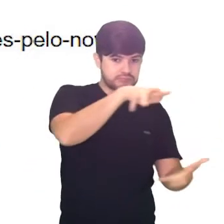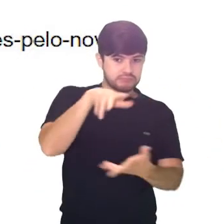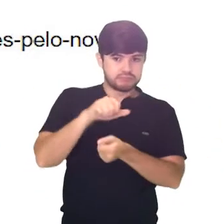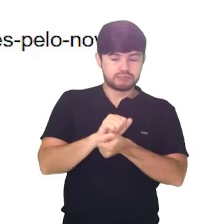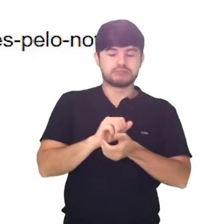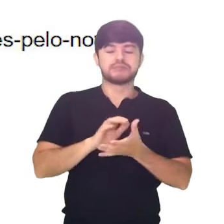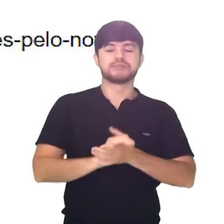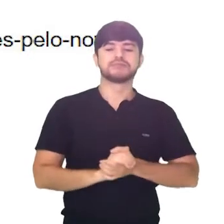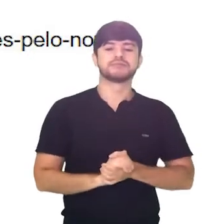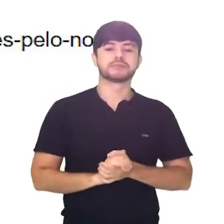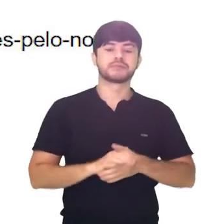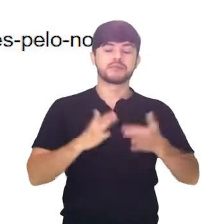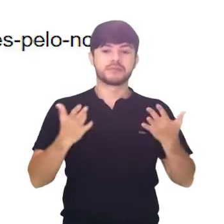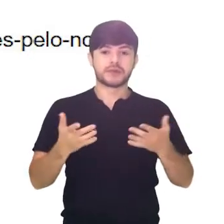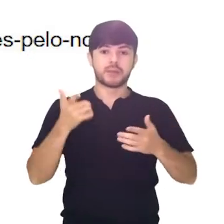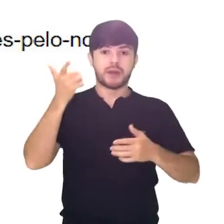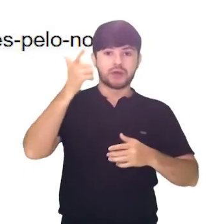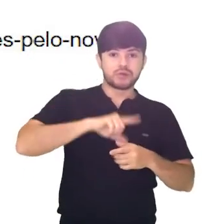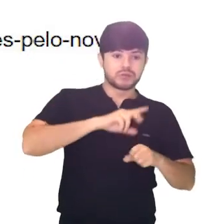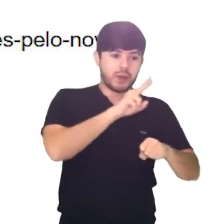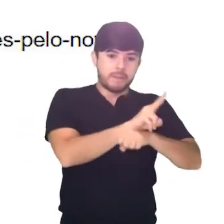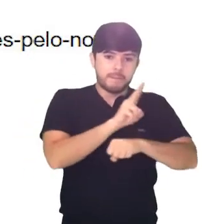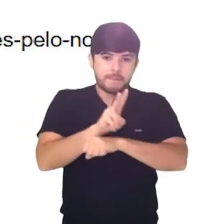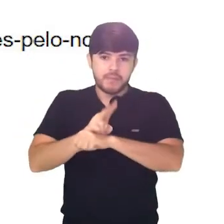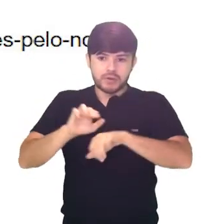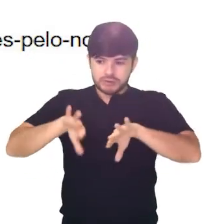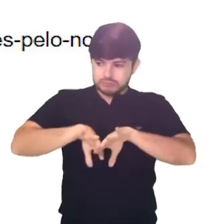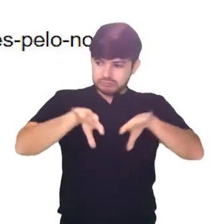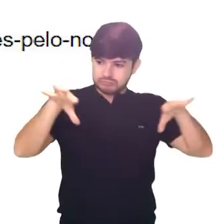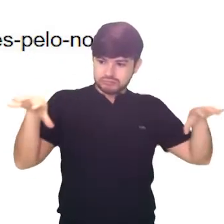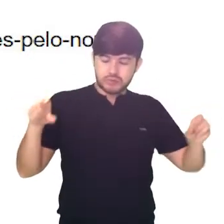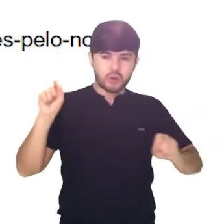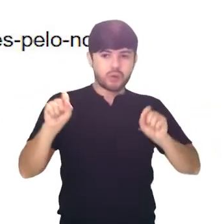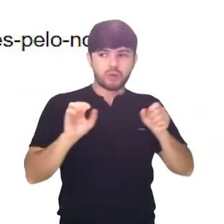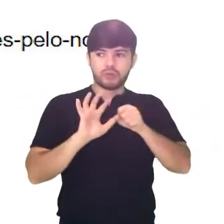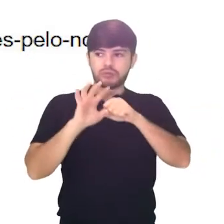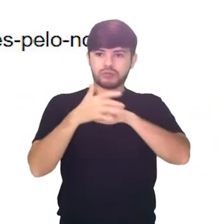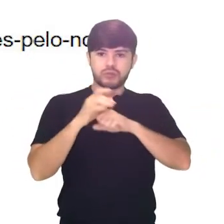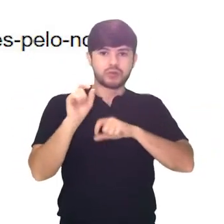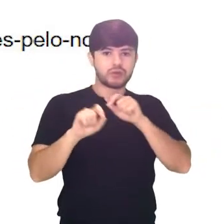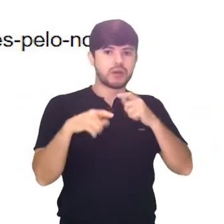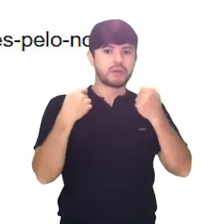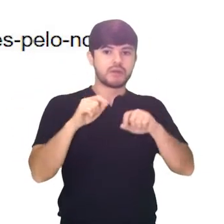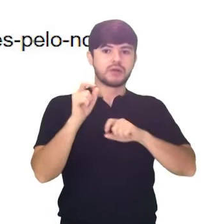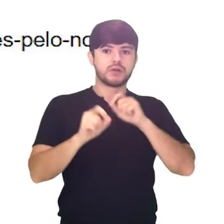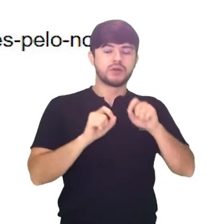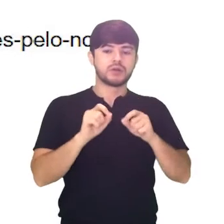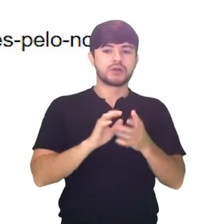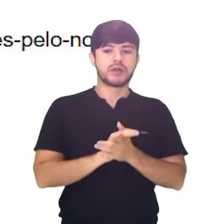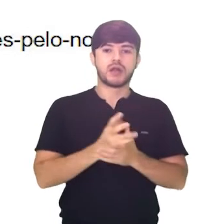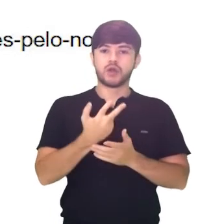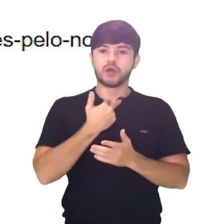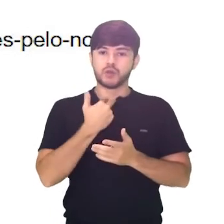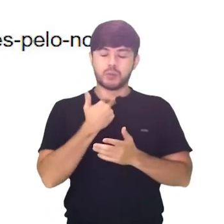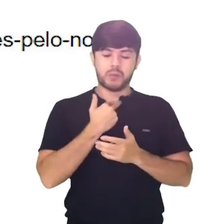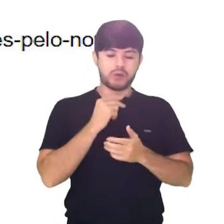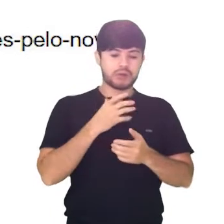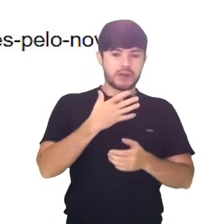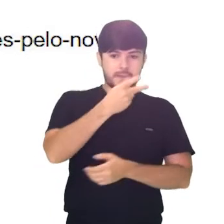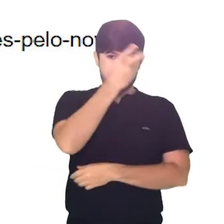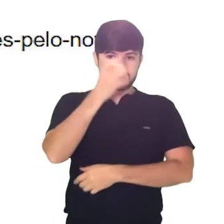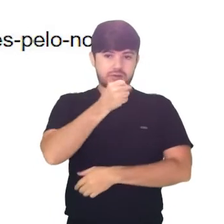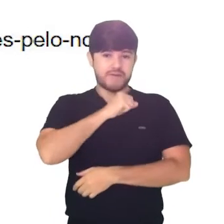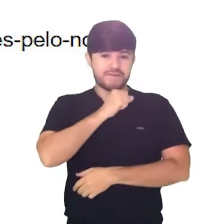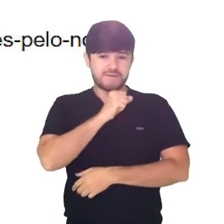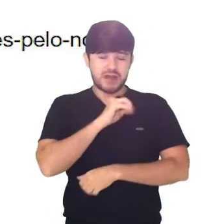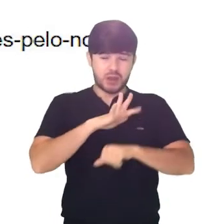as gerações. Para combater a pandemia, ela sugere, portanto, garantir que o vírus não entre em contato com pessoas mais velhas, para